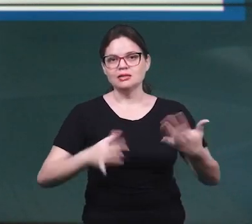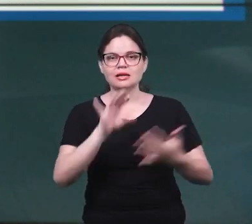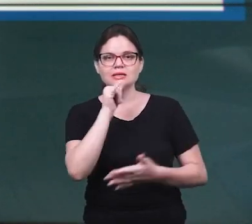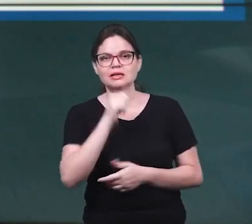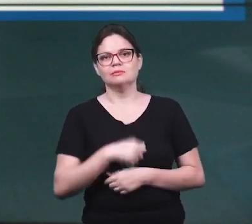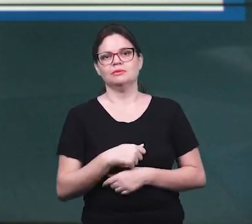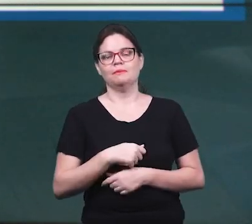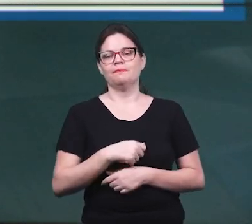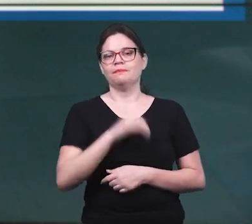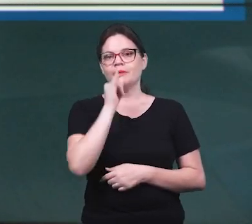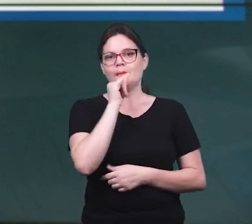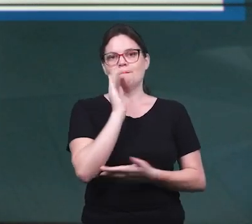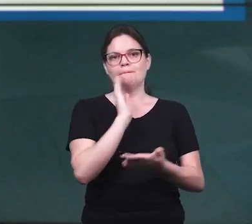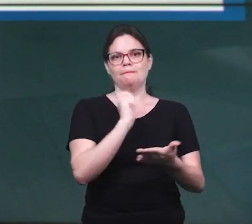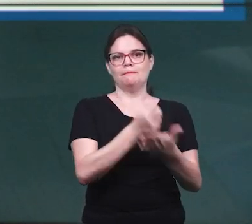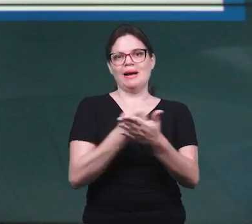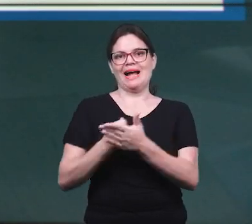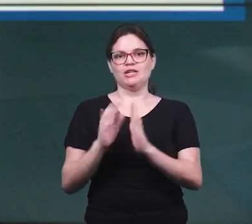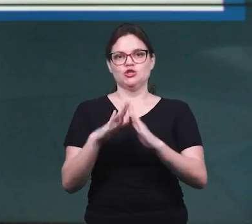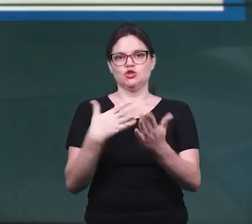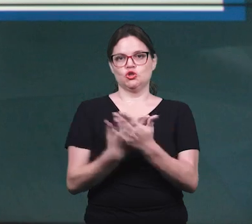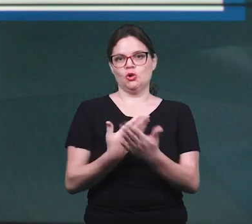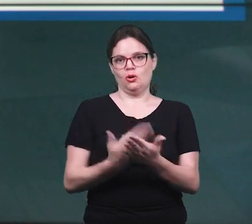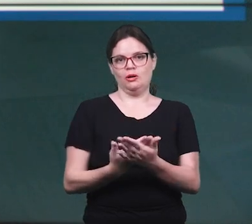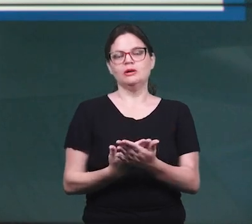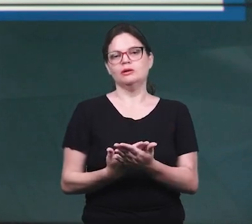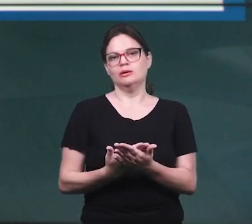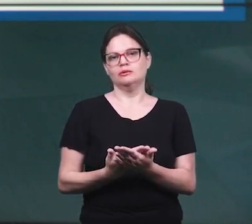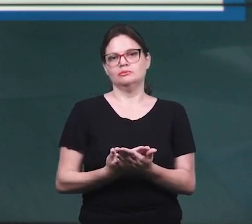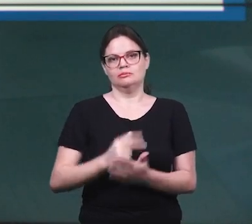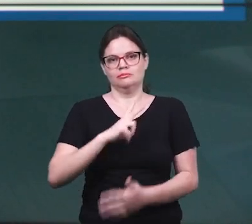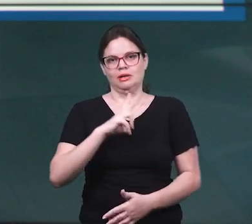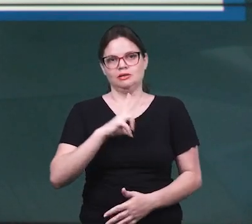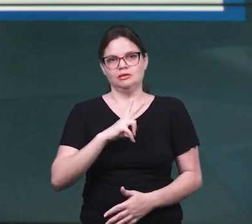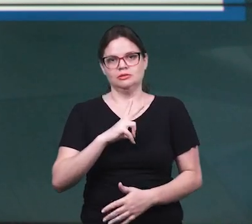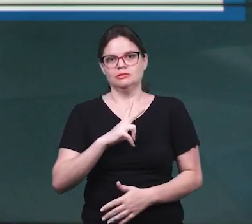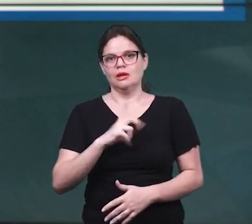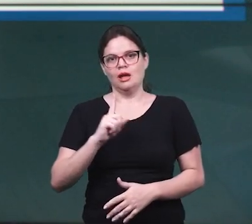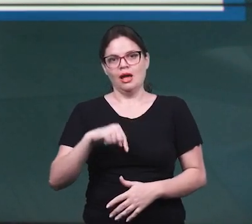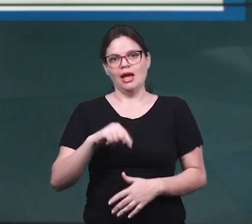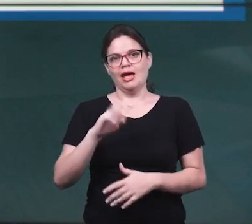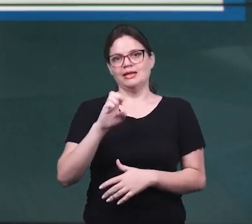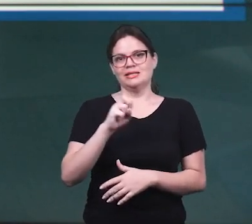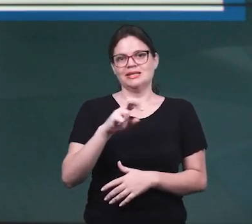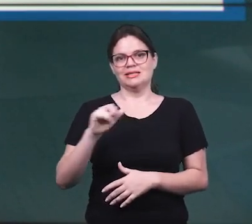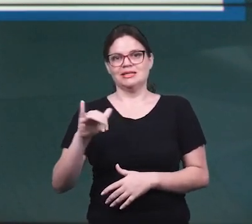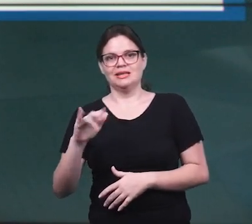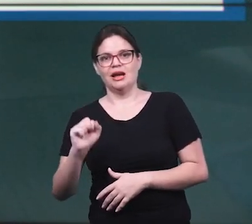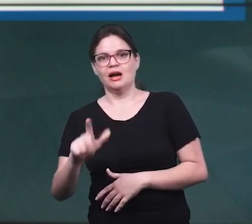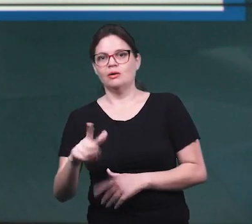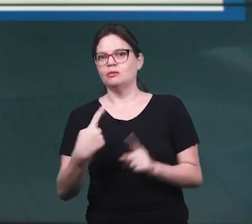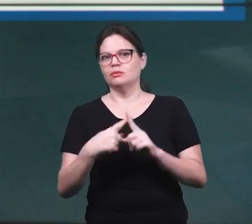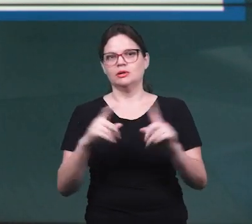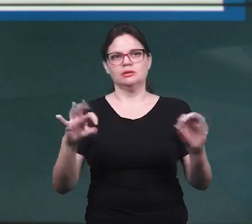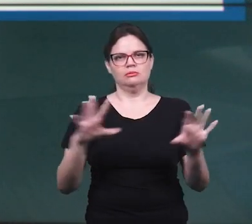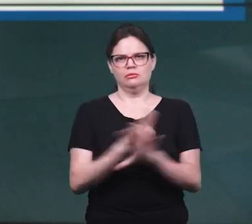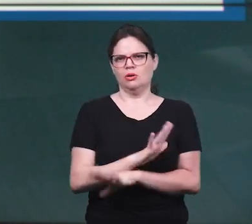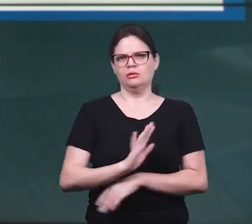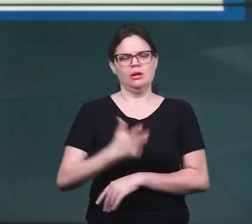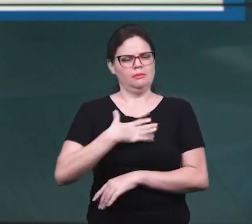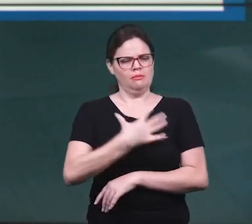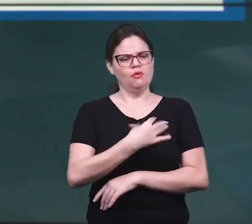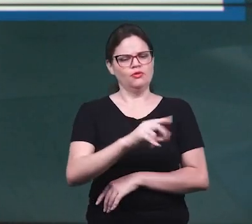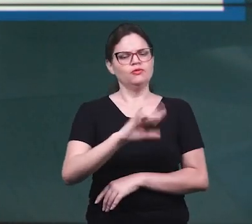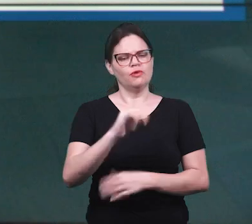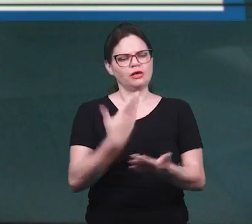prestação de uma escola de uma criança, por exemplo, ele vira um essencial, porque você já definiu que não, meu filho vai estudar